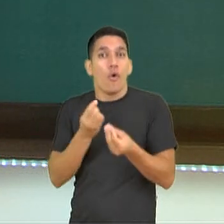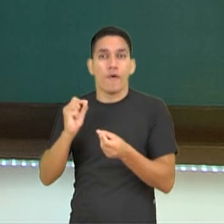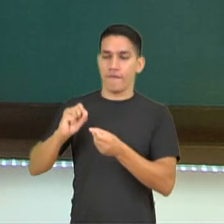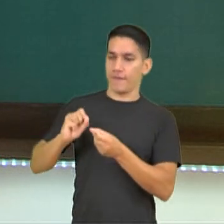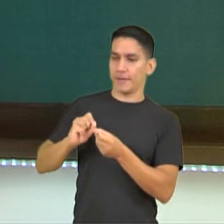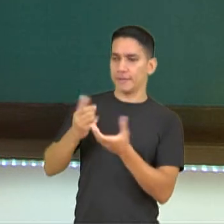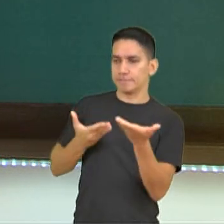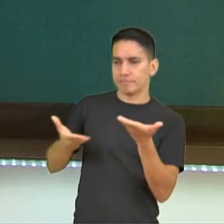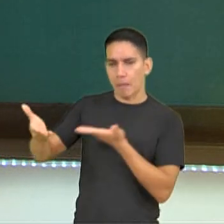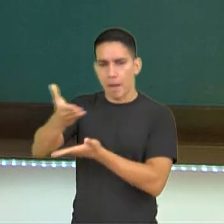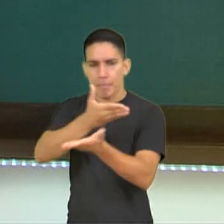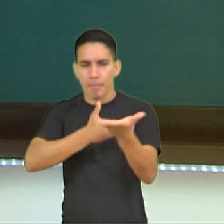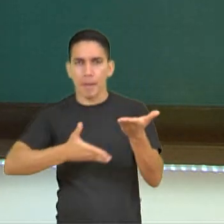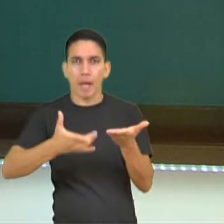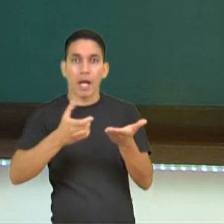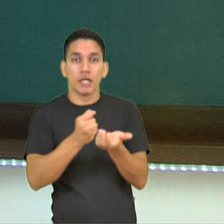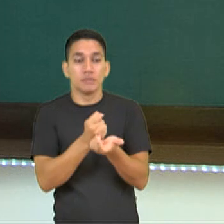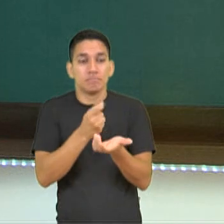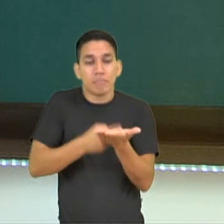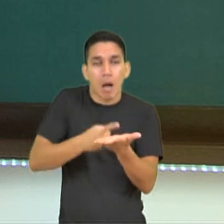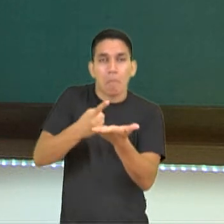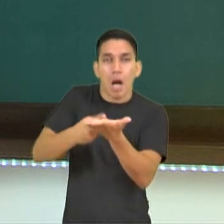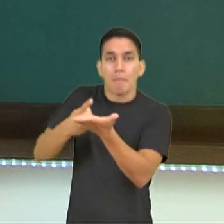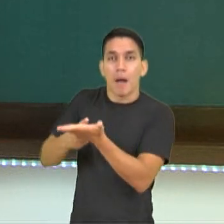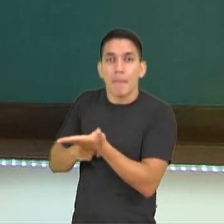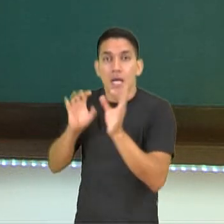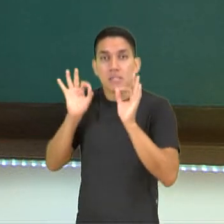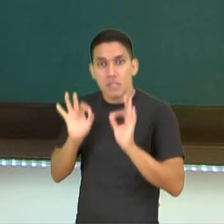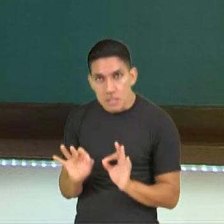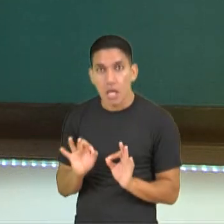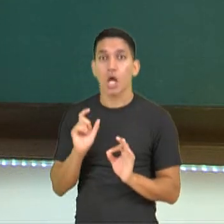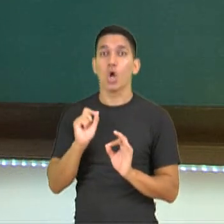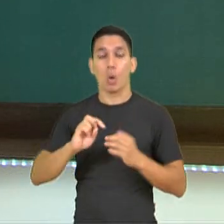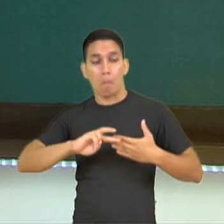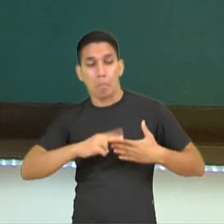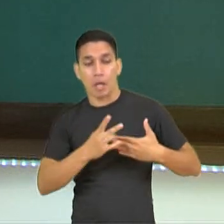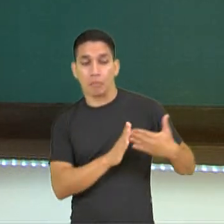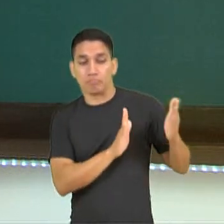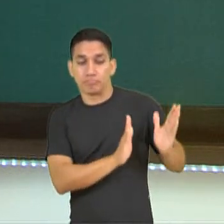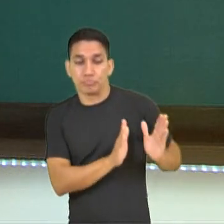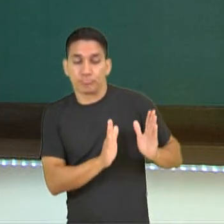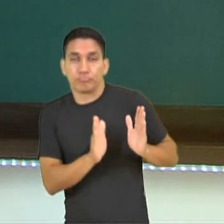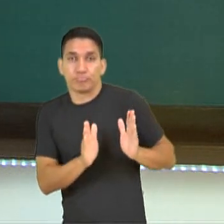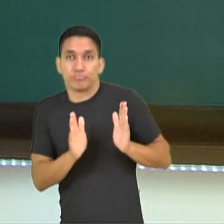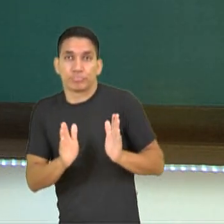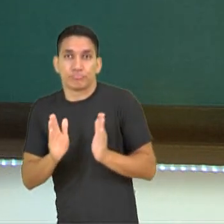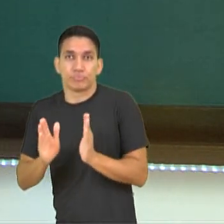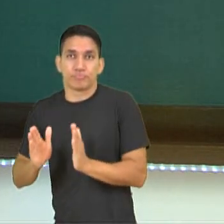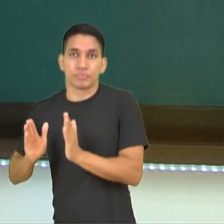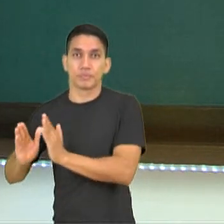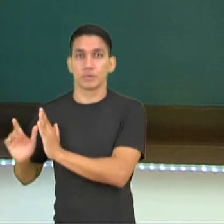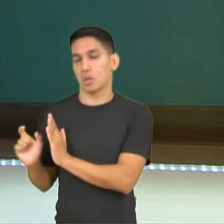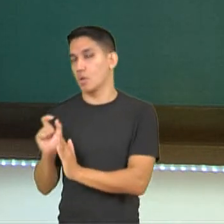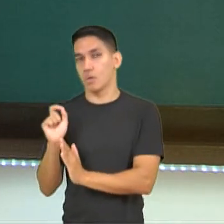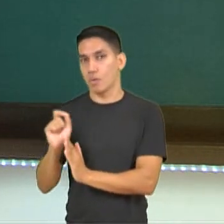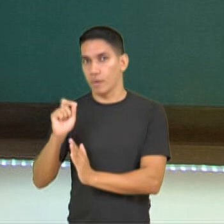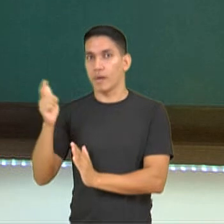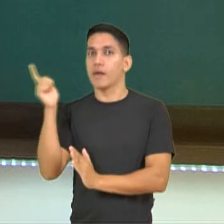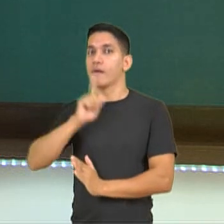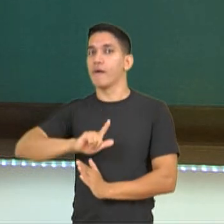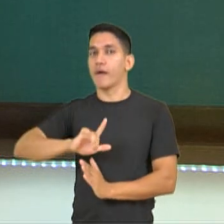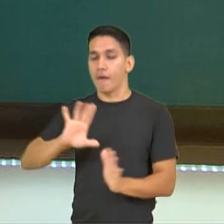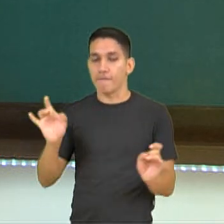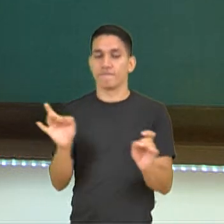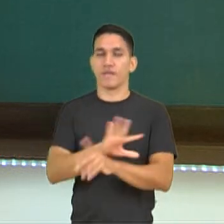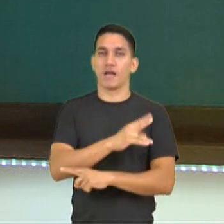essa organização, distribuindo de forma sequencial, ou seja, uma sequência até